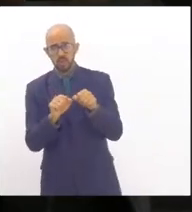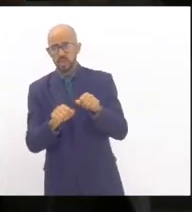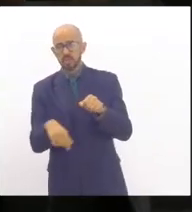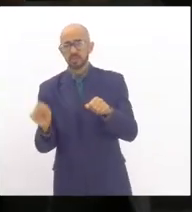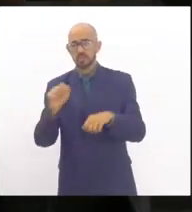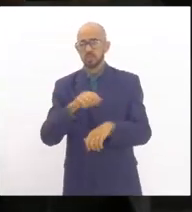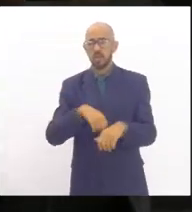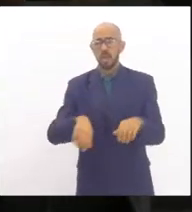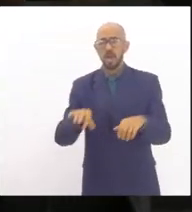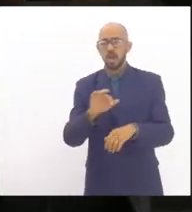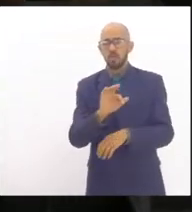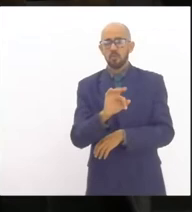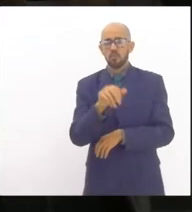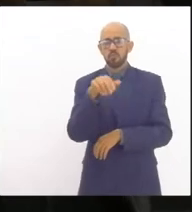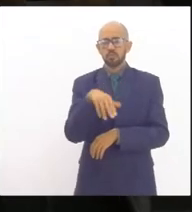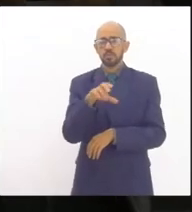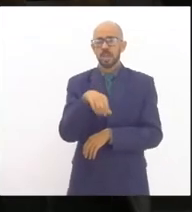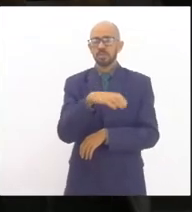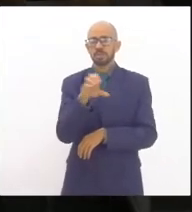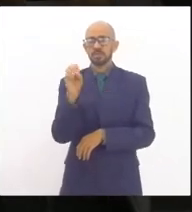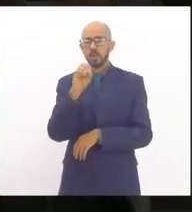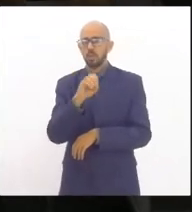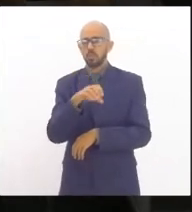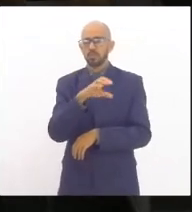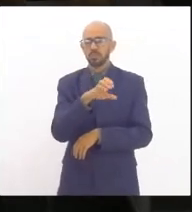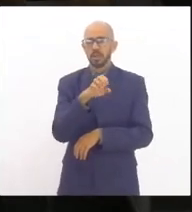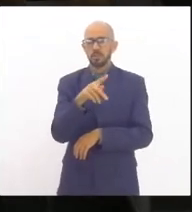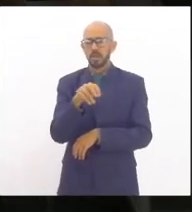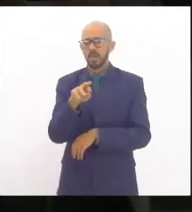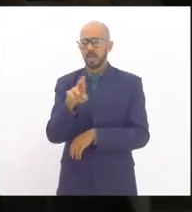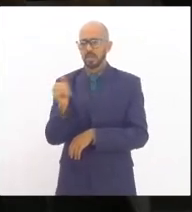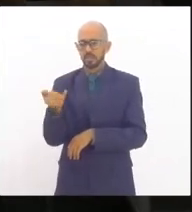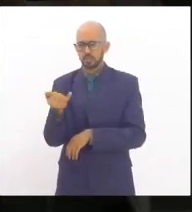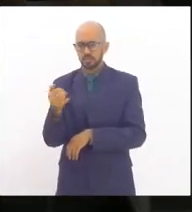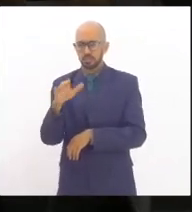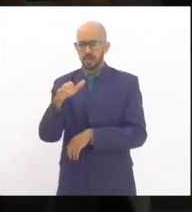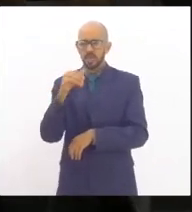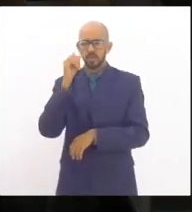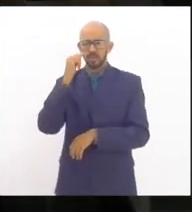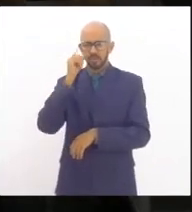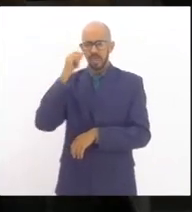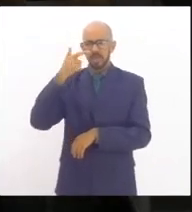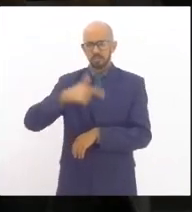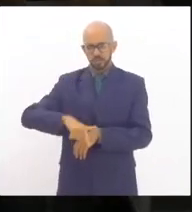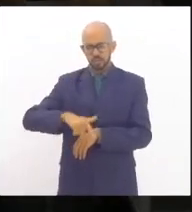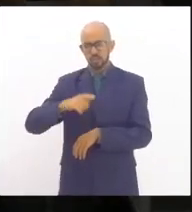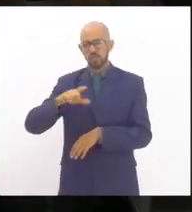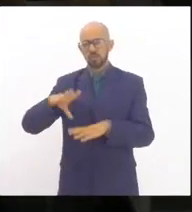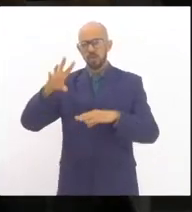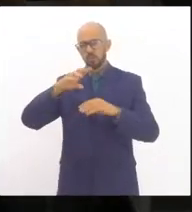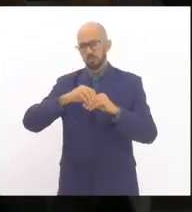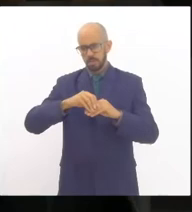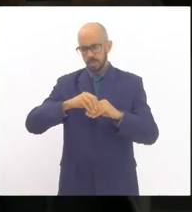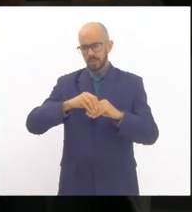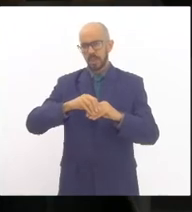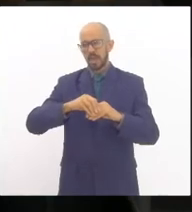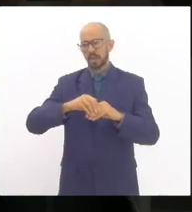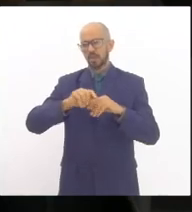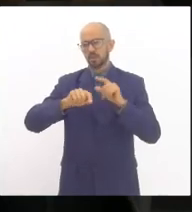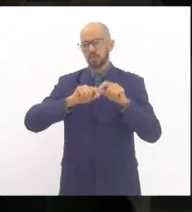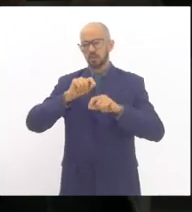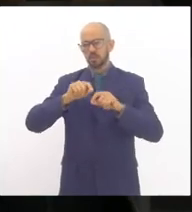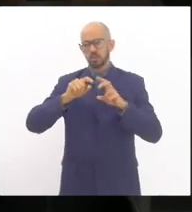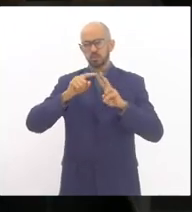fundação ceperj mais para não repetir o que já disse ontem e anteontem eu quero ver almoçar eu quero realçar